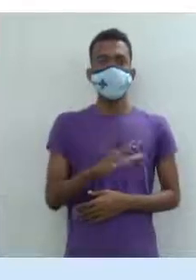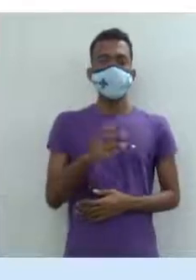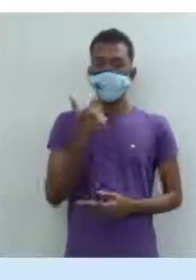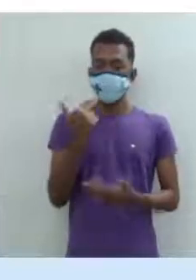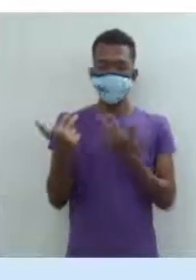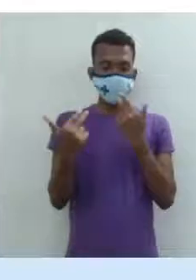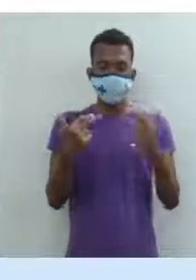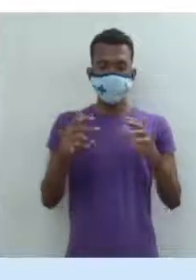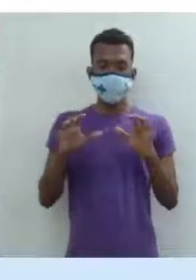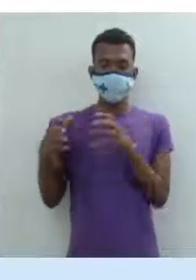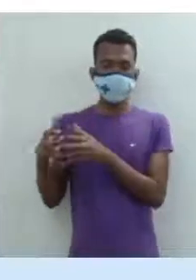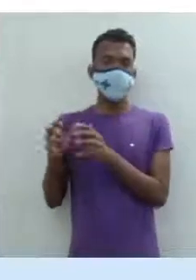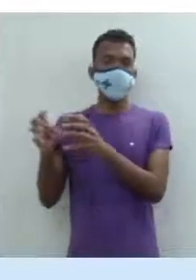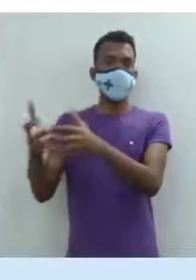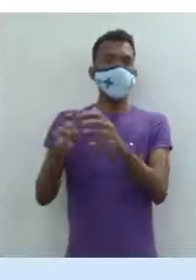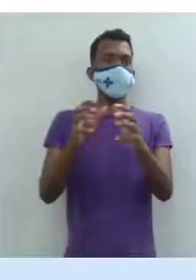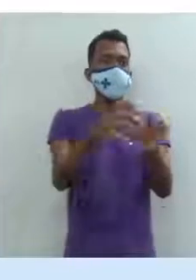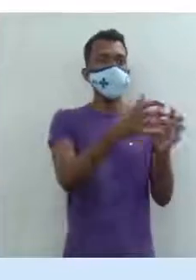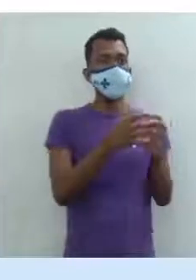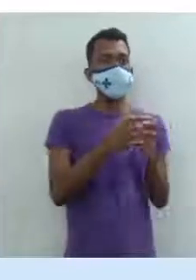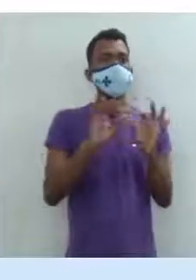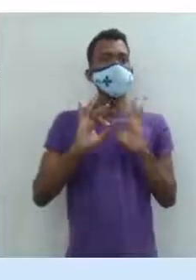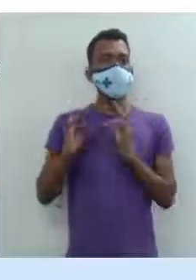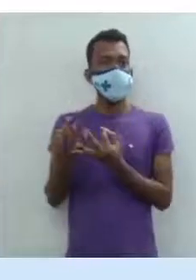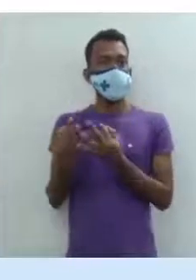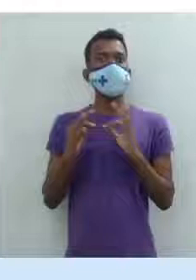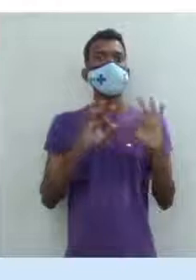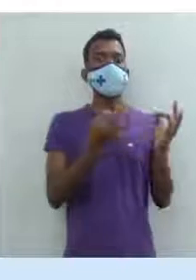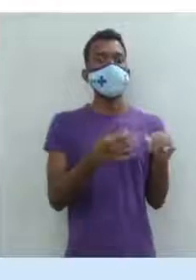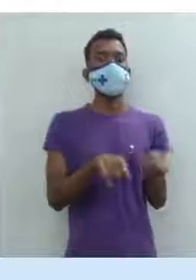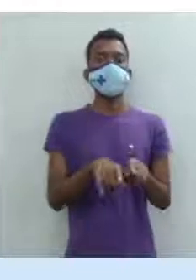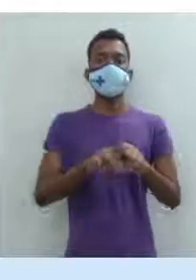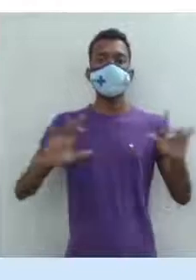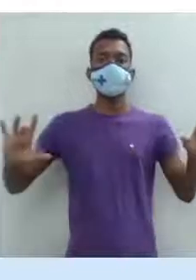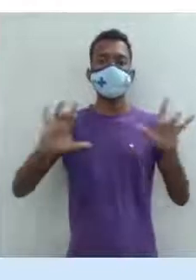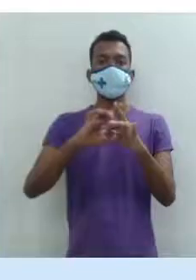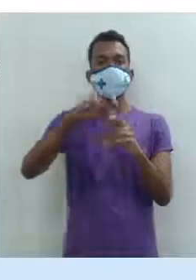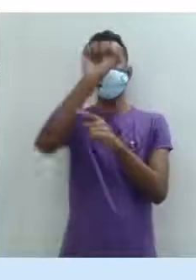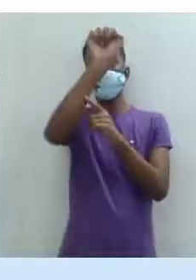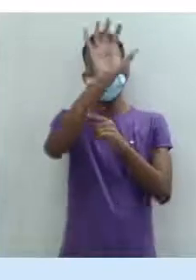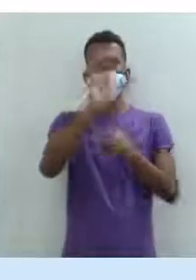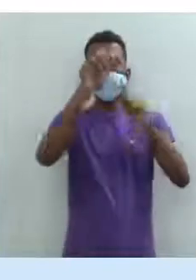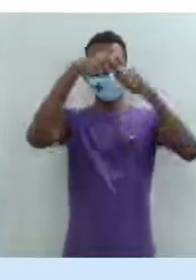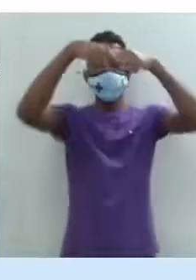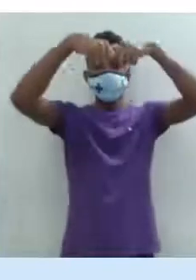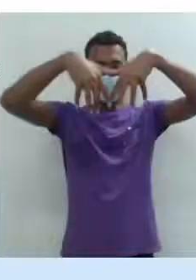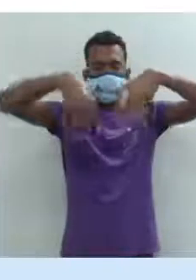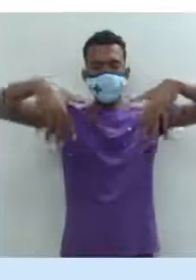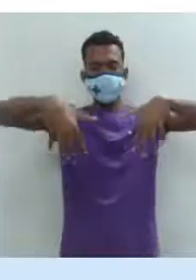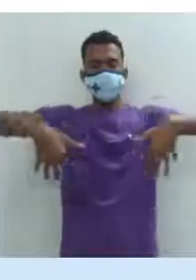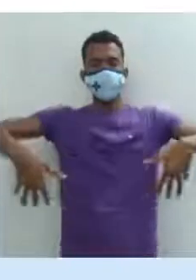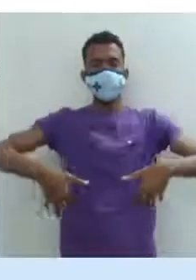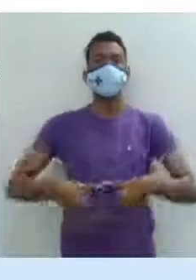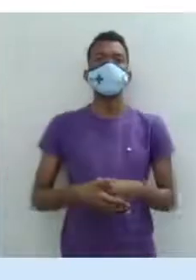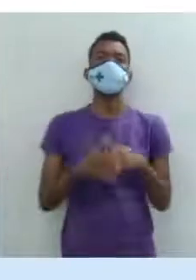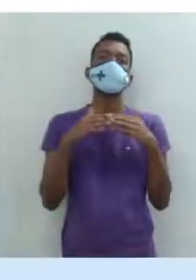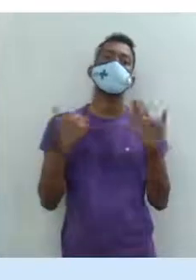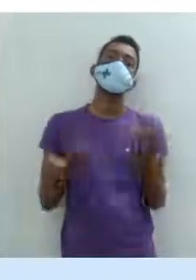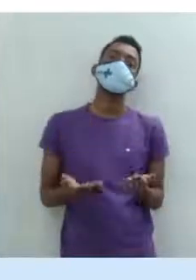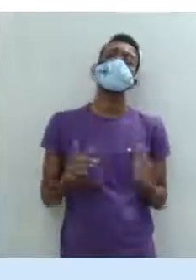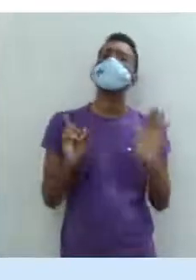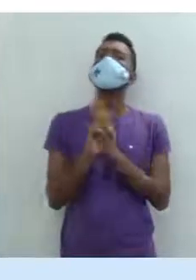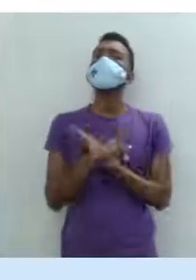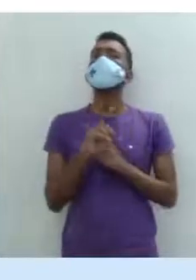são agrupadas, né, em famílias e em troncos linguísticos, né? Então, na realidade, você vai dar, professor